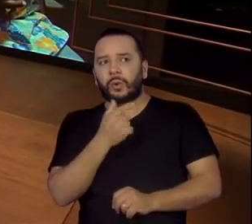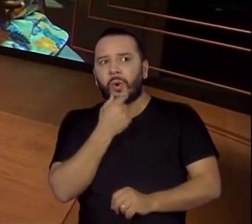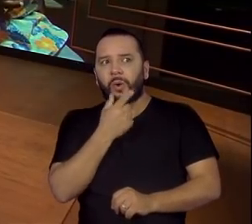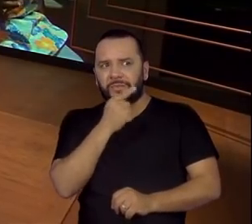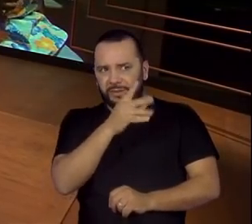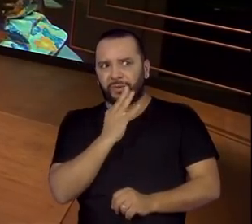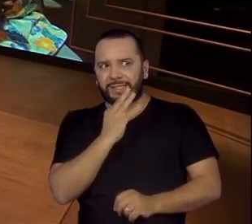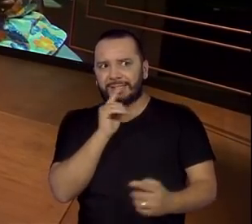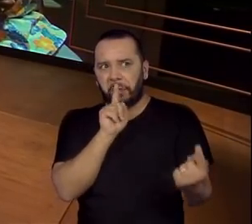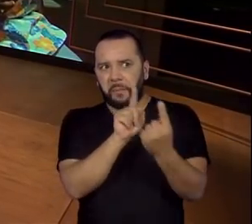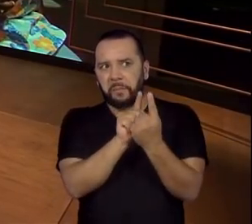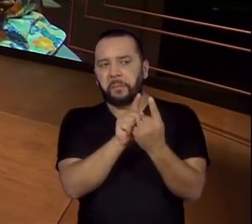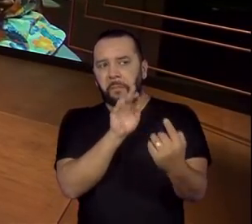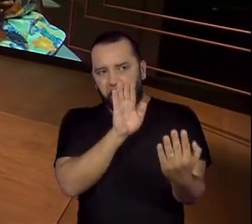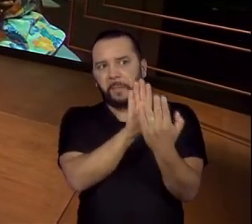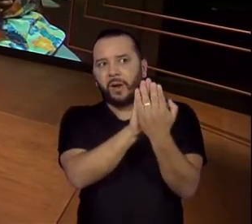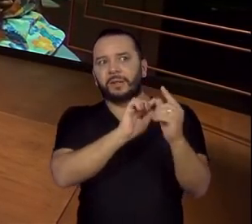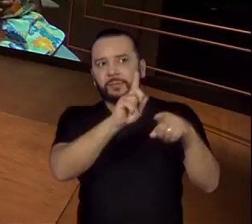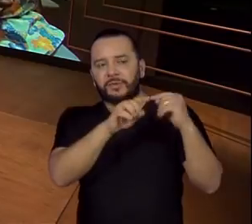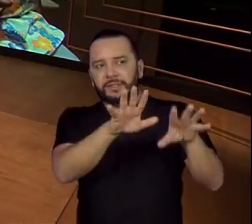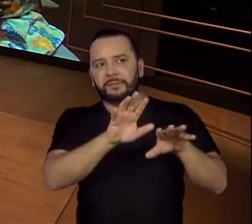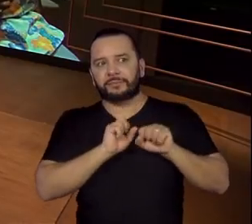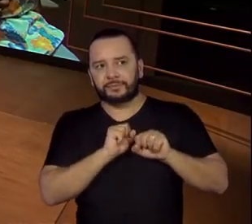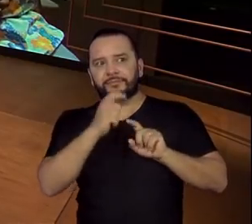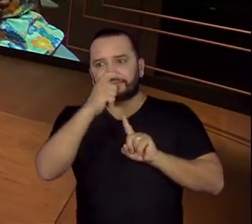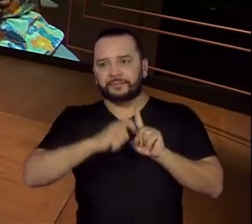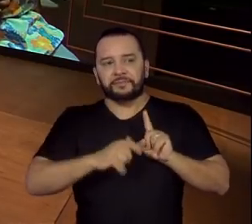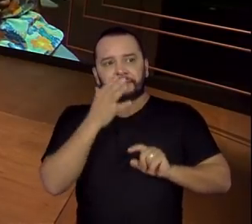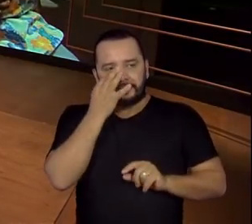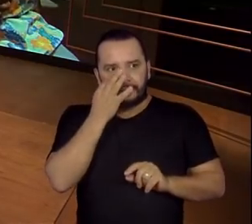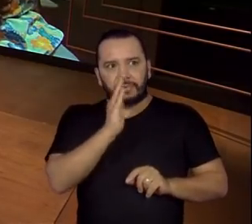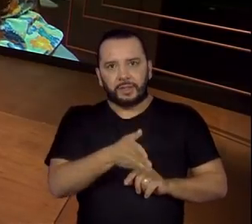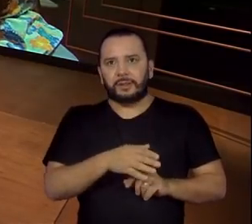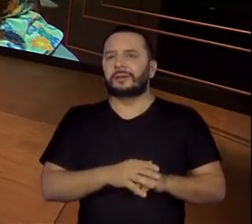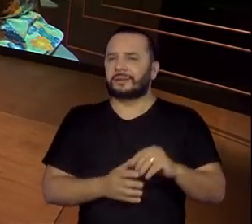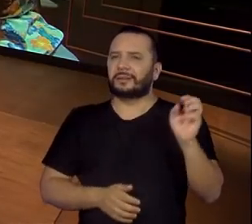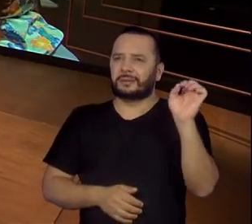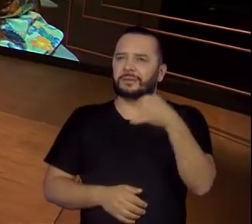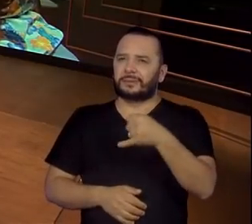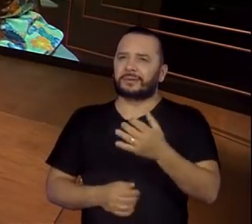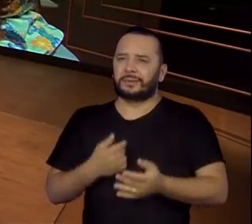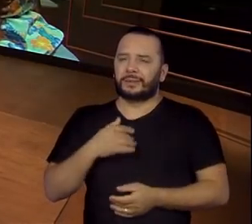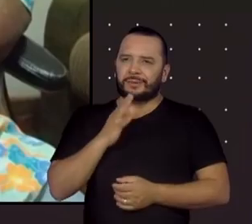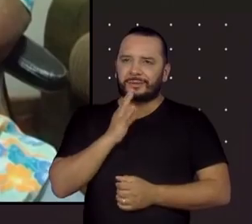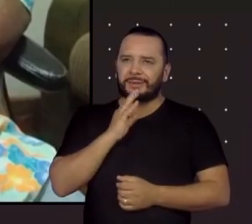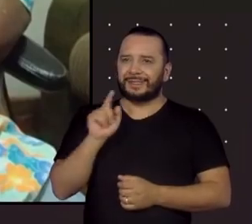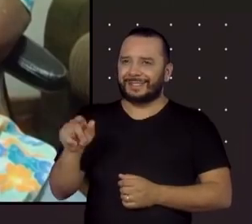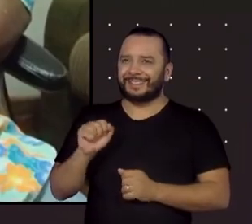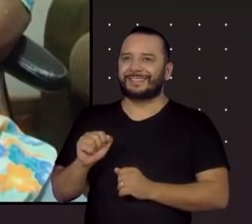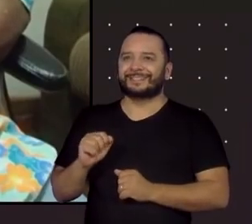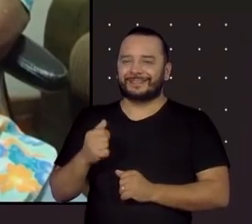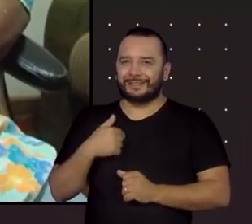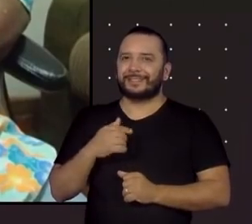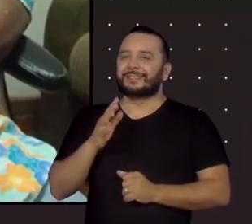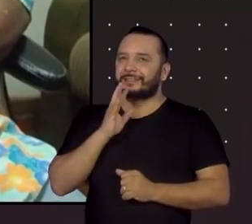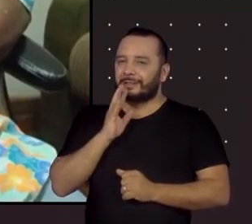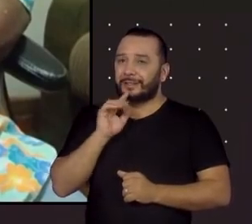Conheci pessoalmente. É o Tenente Bezerra, claro. Conheci,